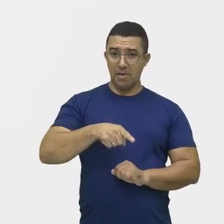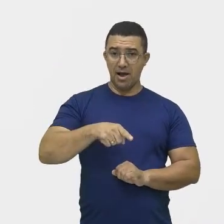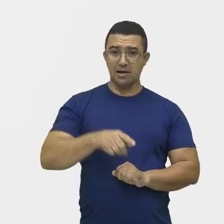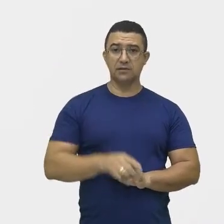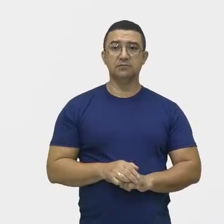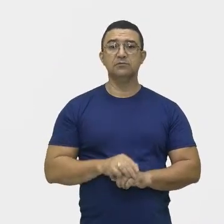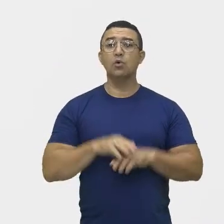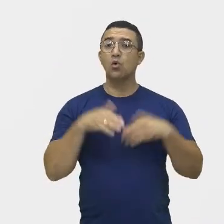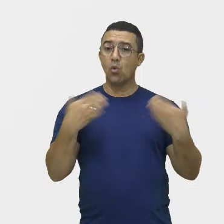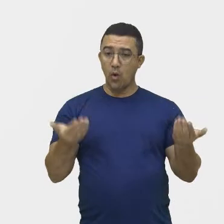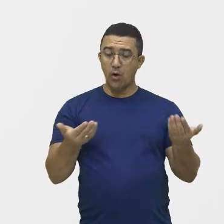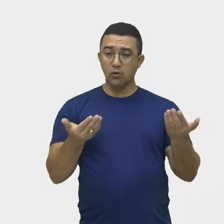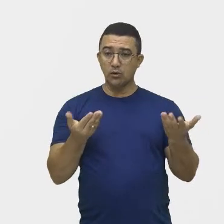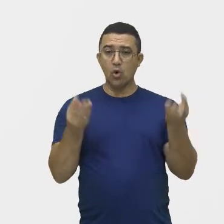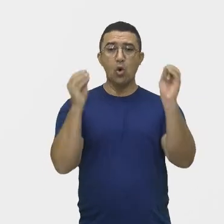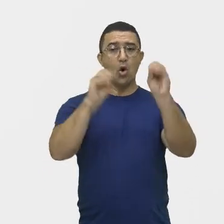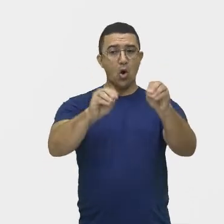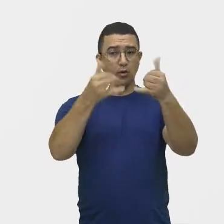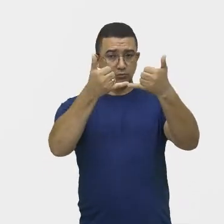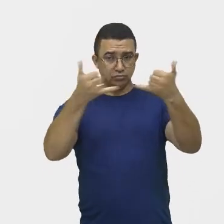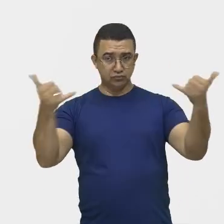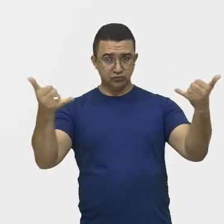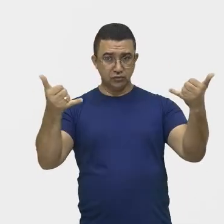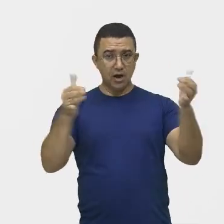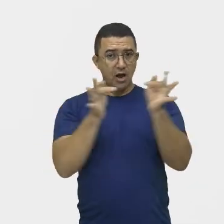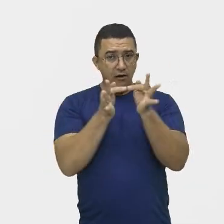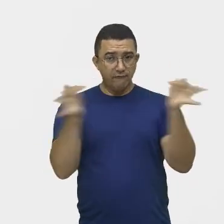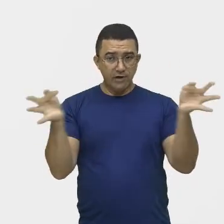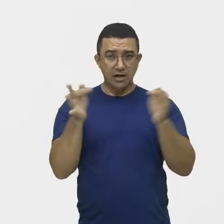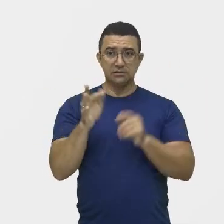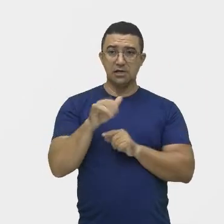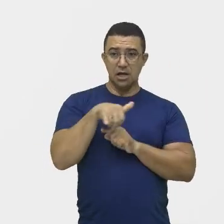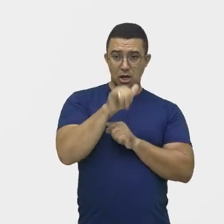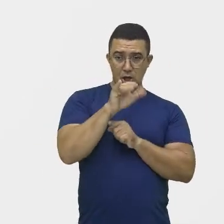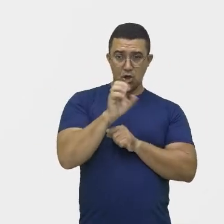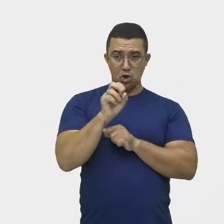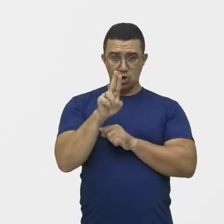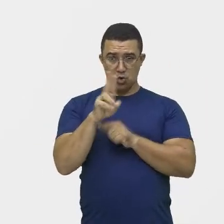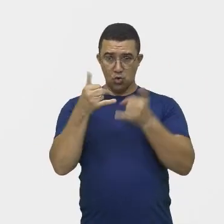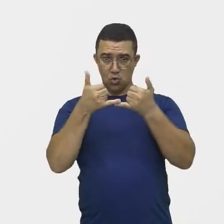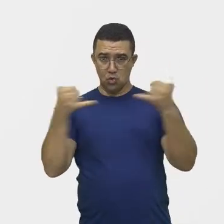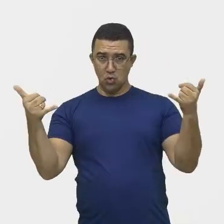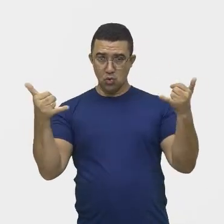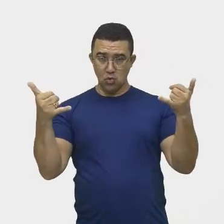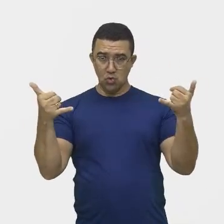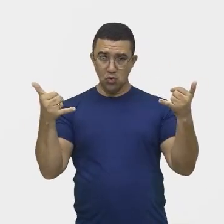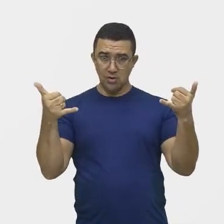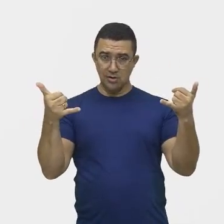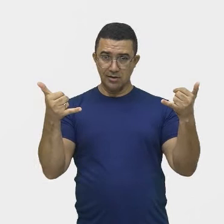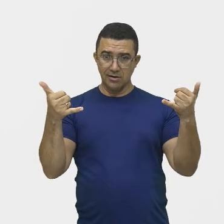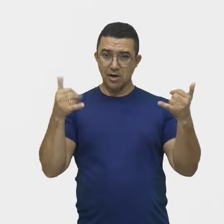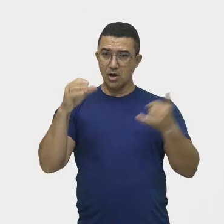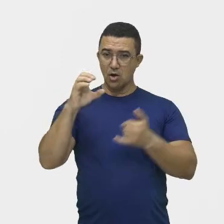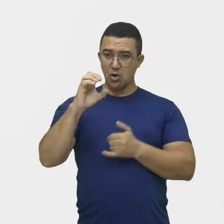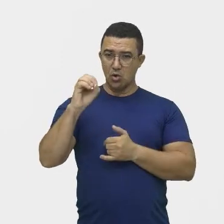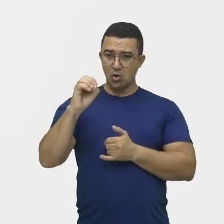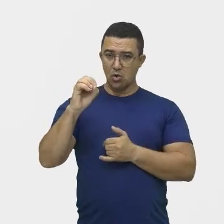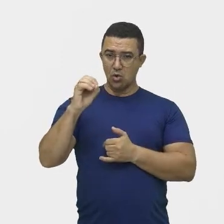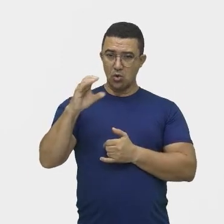a opção que completa a oração. You, aí a lacuna, ocean life. Então nós temos